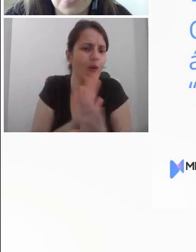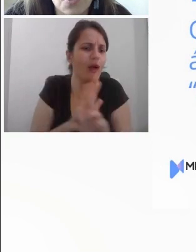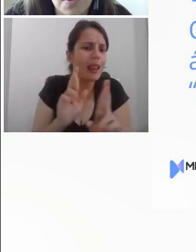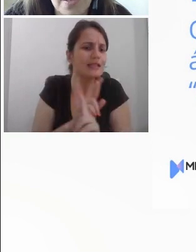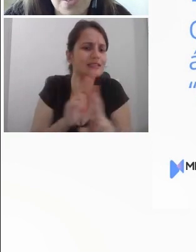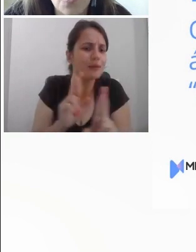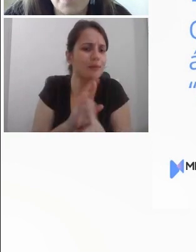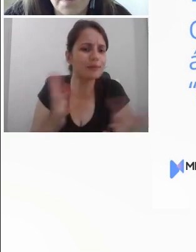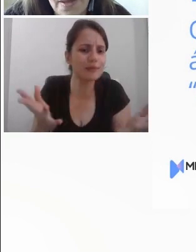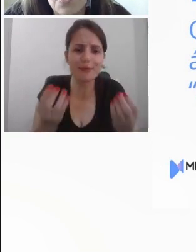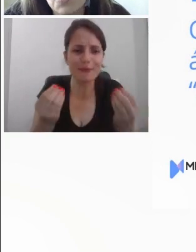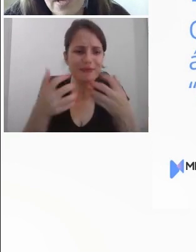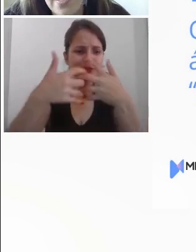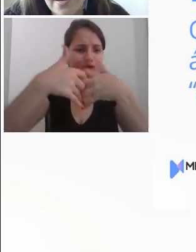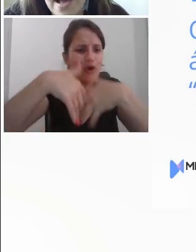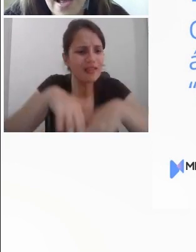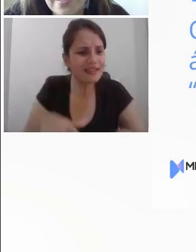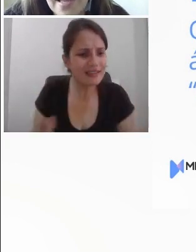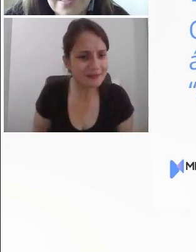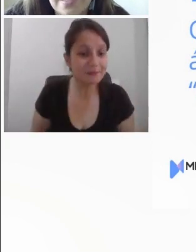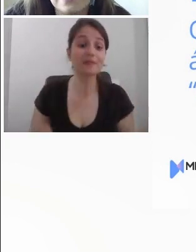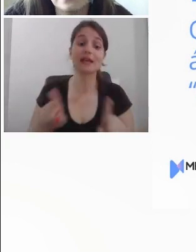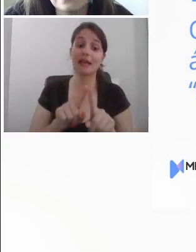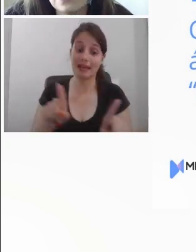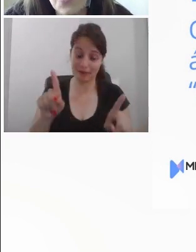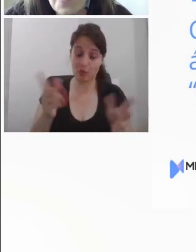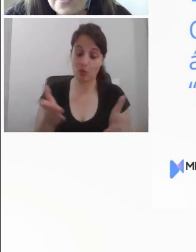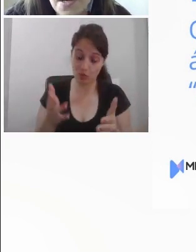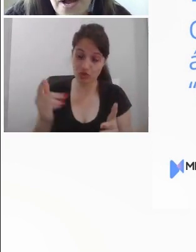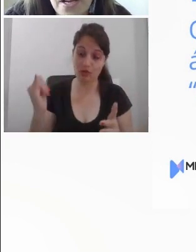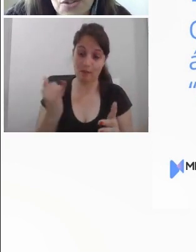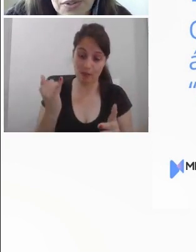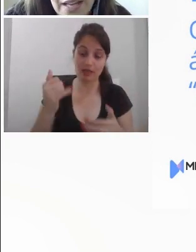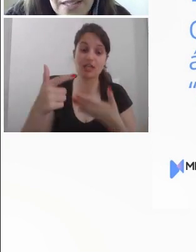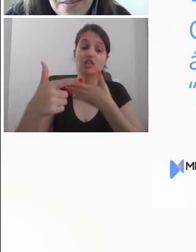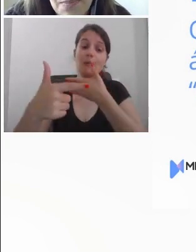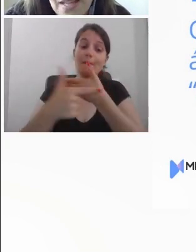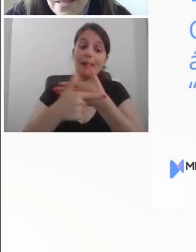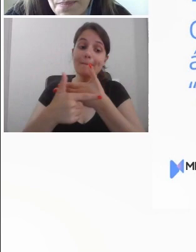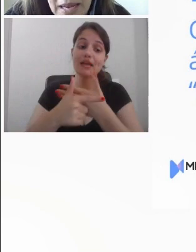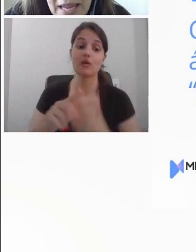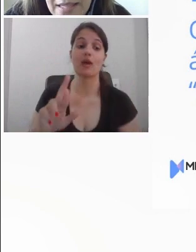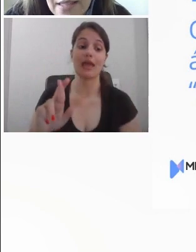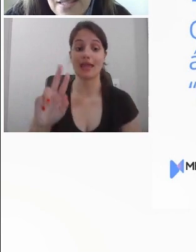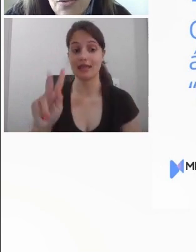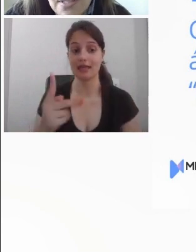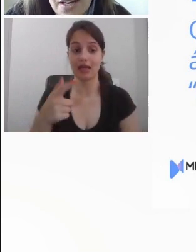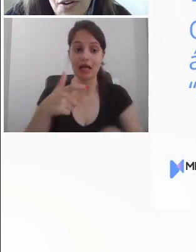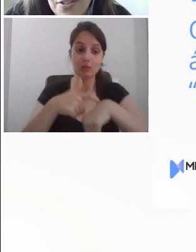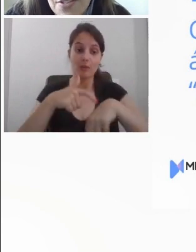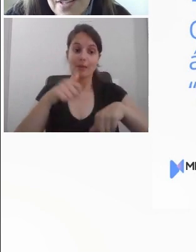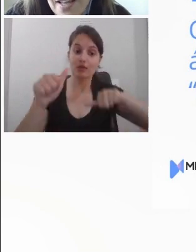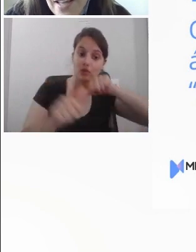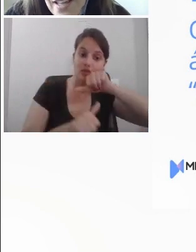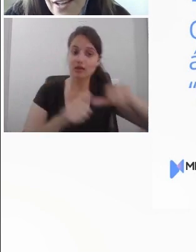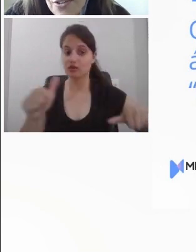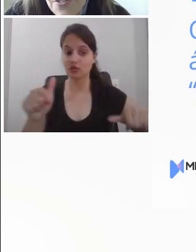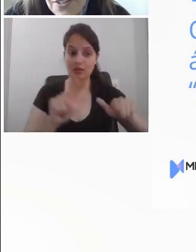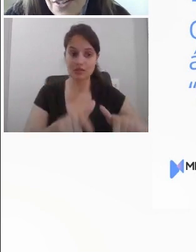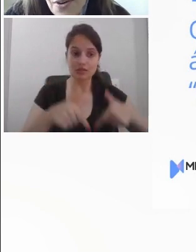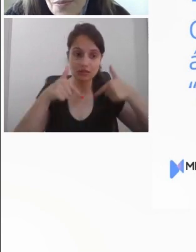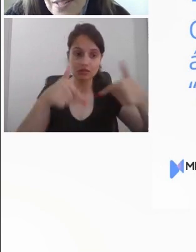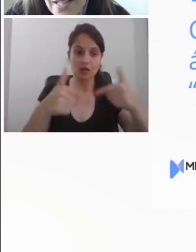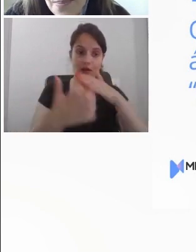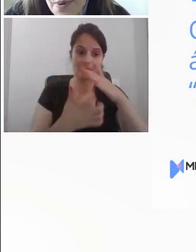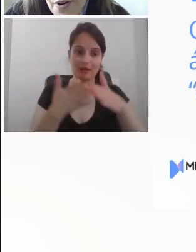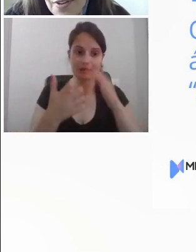ágil mas sobre o papel do RH nessa transformação ágil das das empresas e dos negócios né eu tô